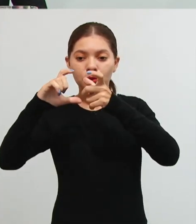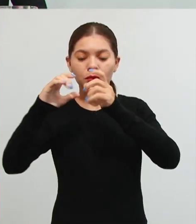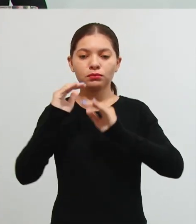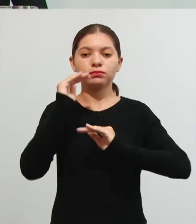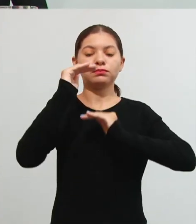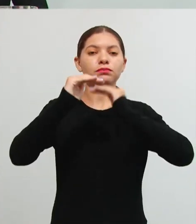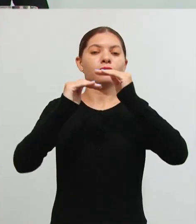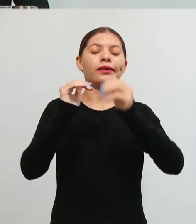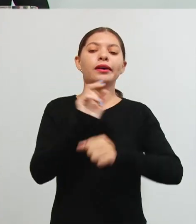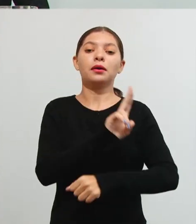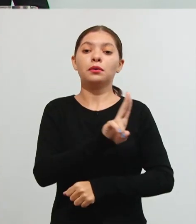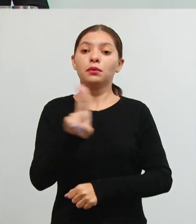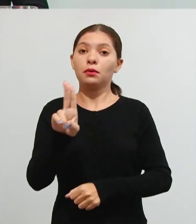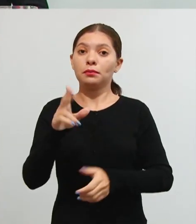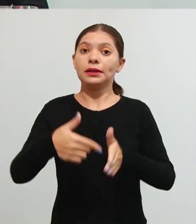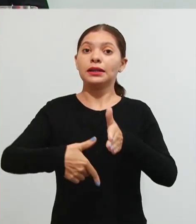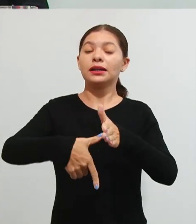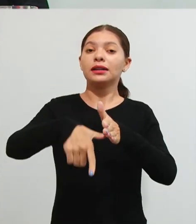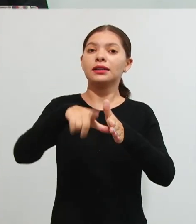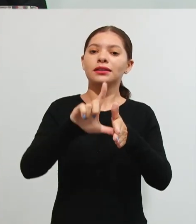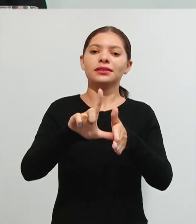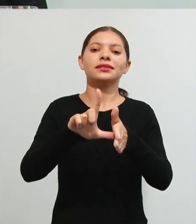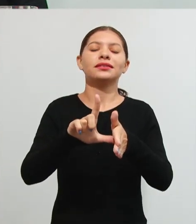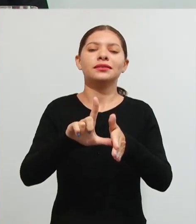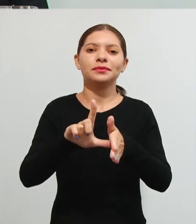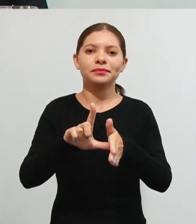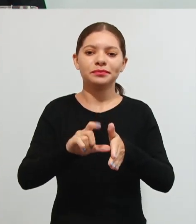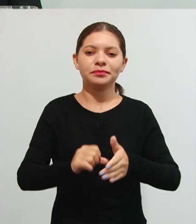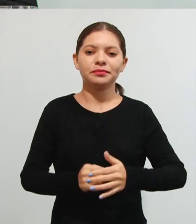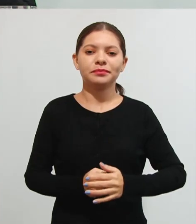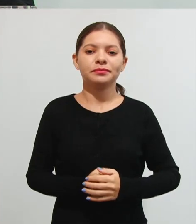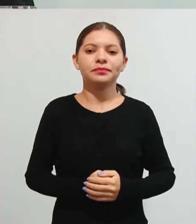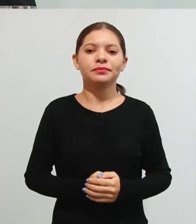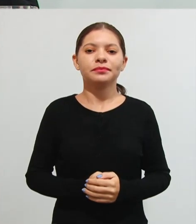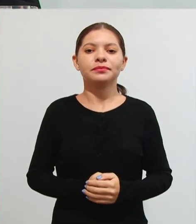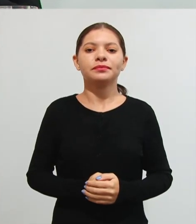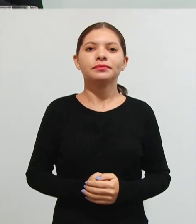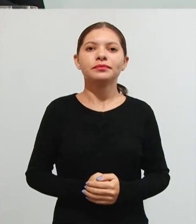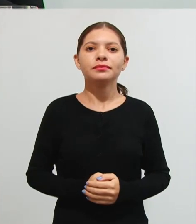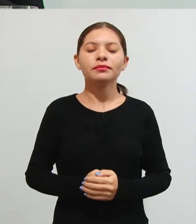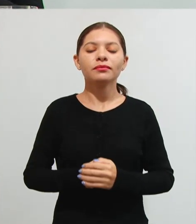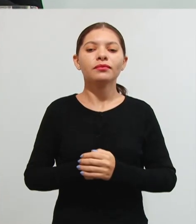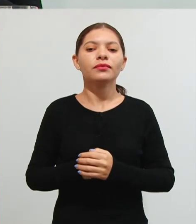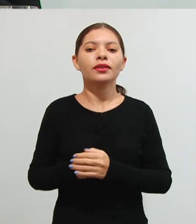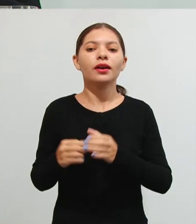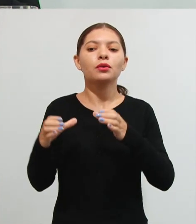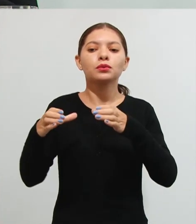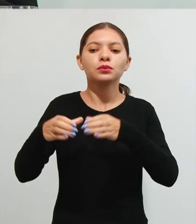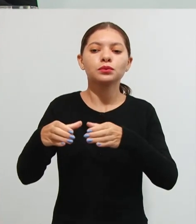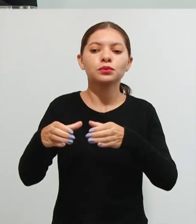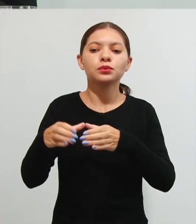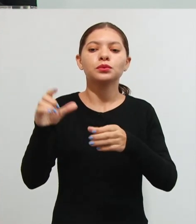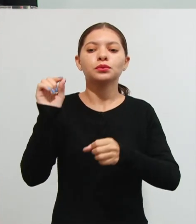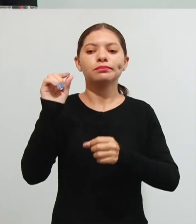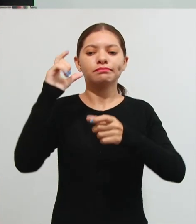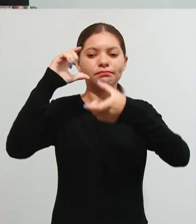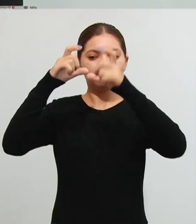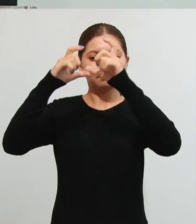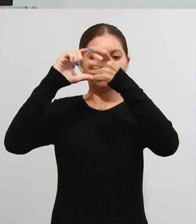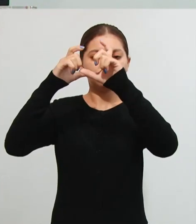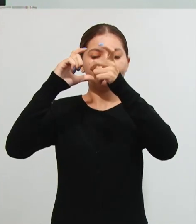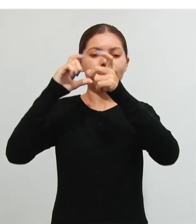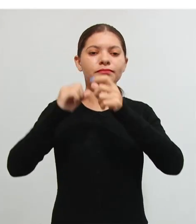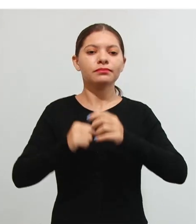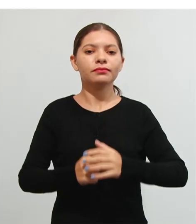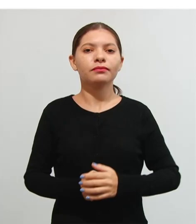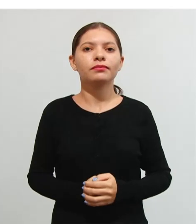esse termo, transtorno global do desenvolvimento, que fazia parte, era esse conjunto, então, de transtornos. E aí